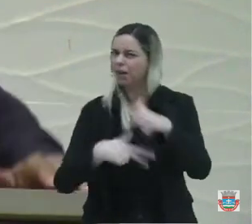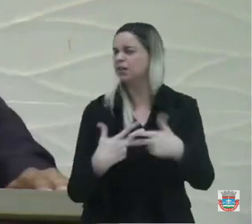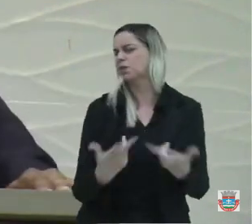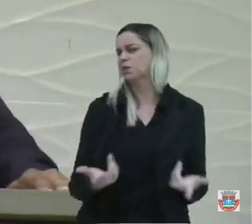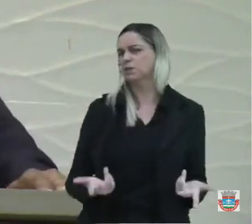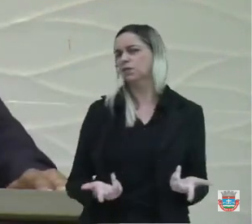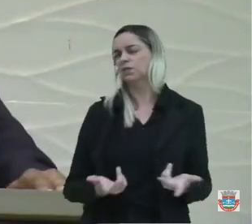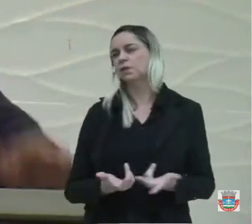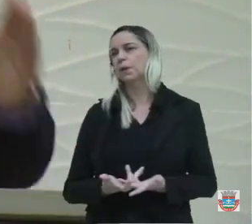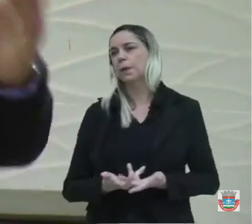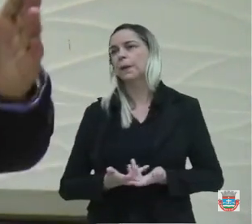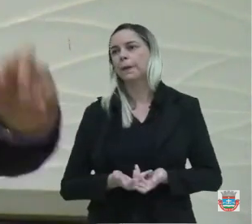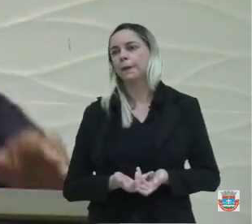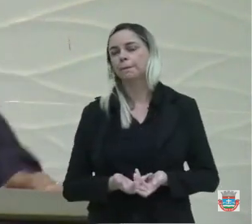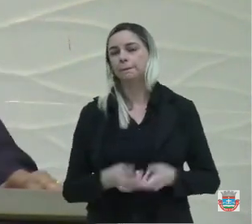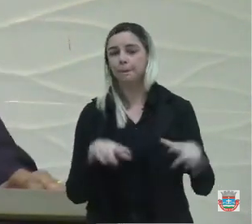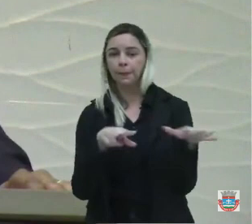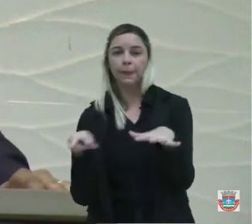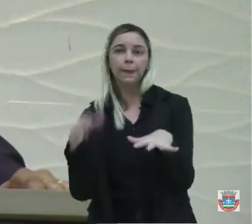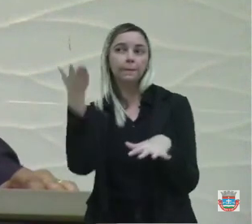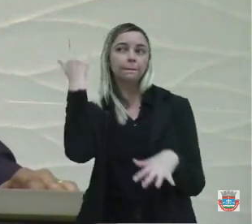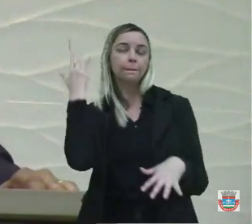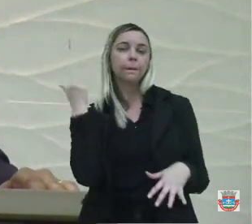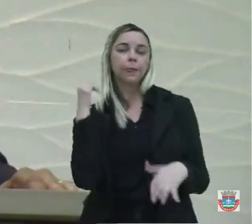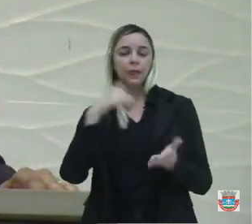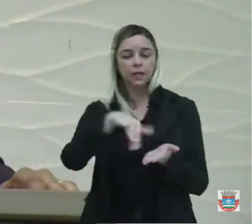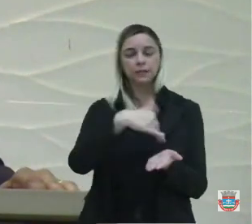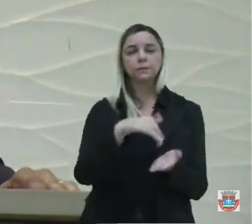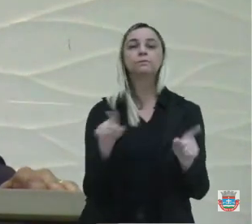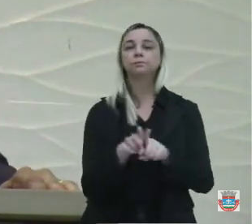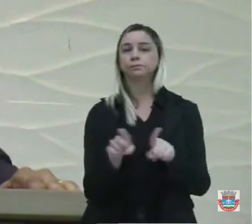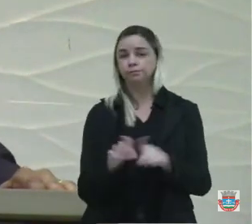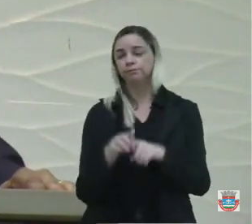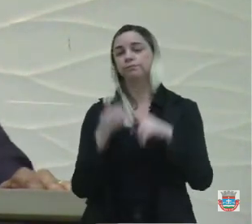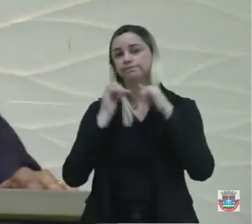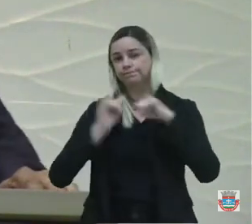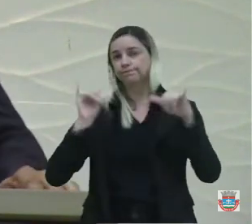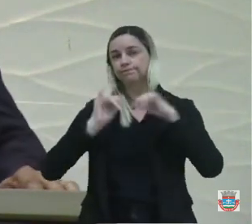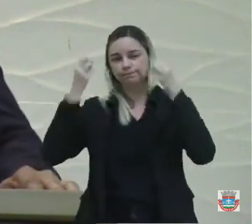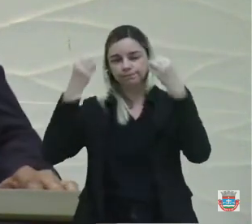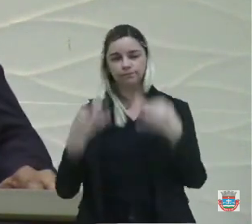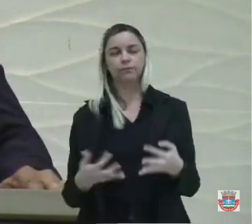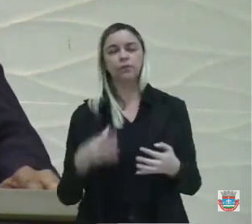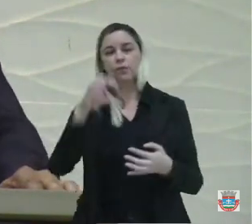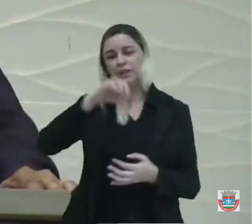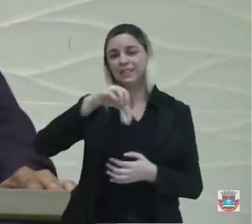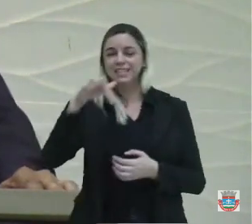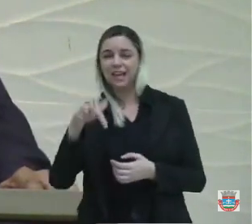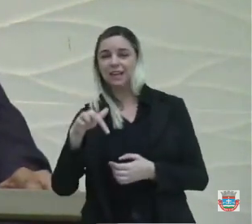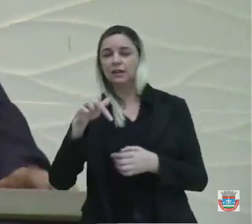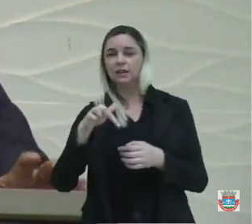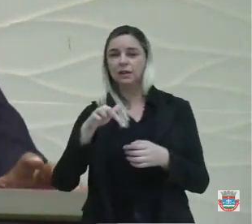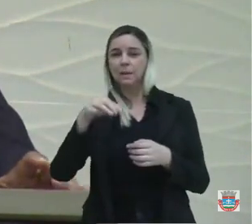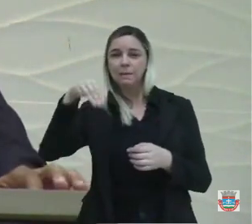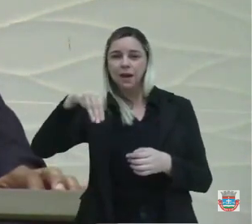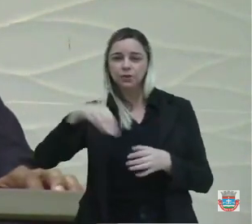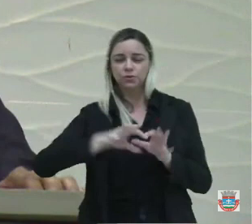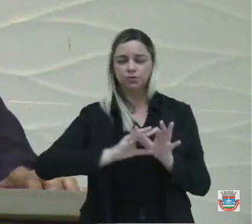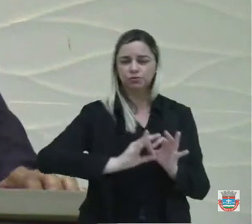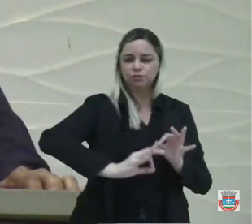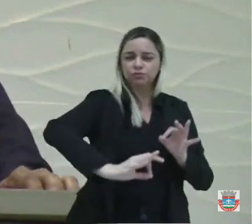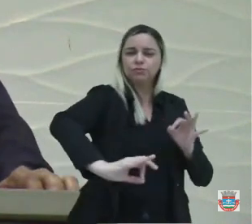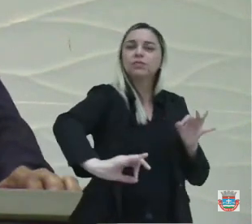no loteamento, semana passada, o secretário também disse, está faltando 97 metros, colega Júnior de Jaricé, também que é